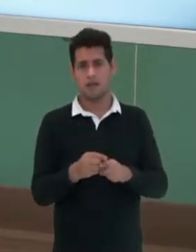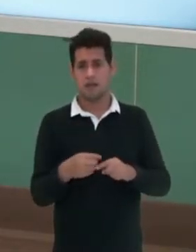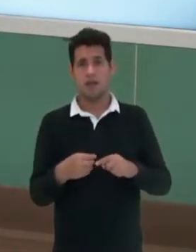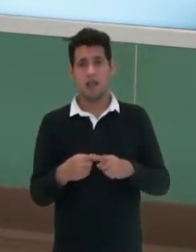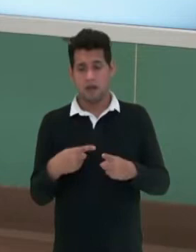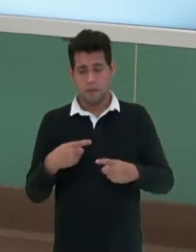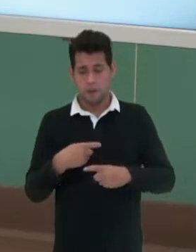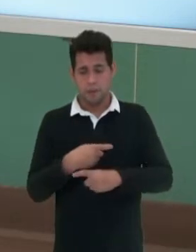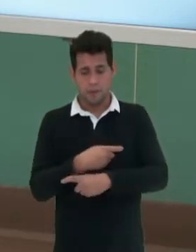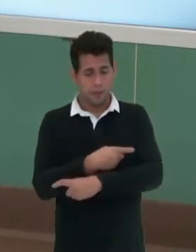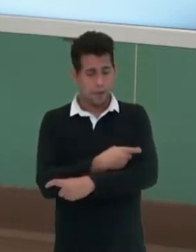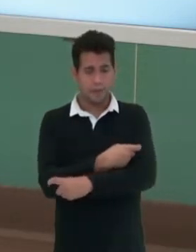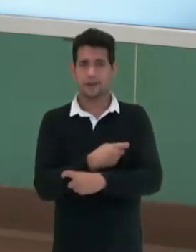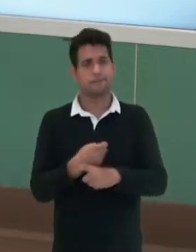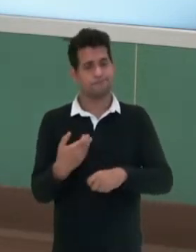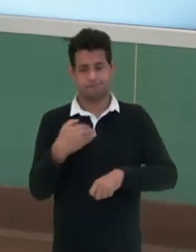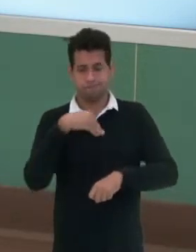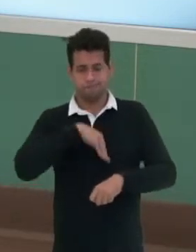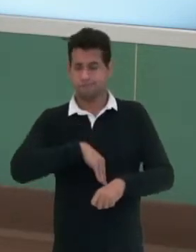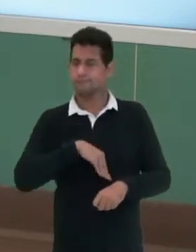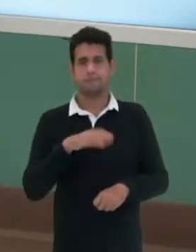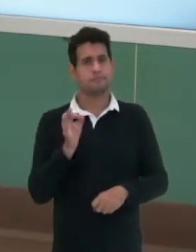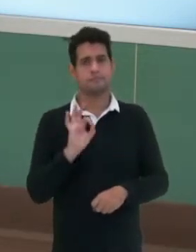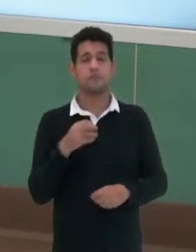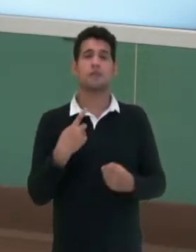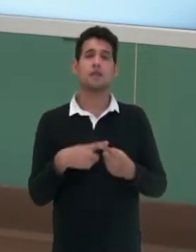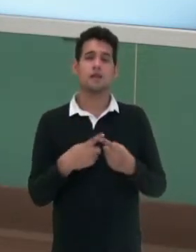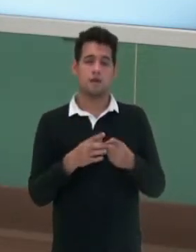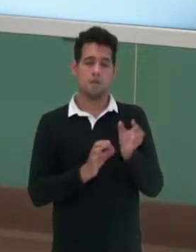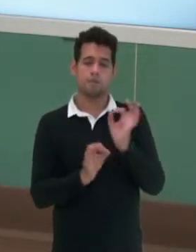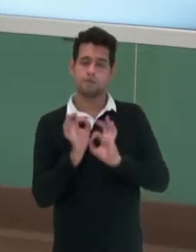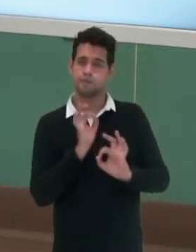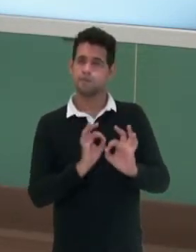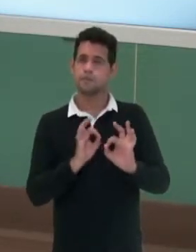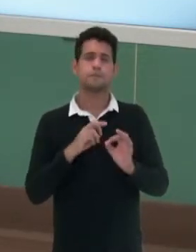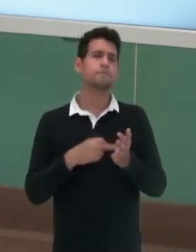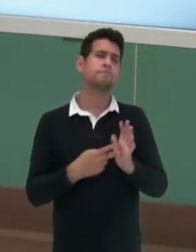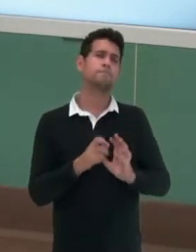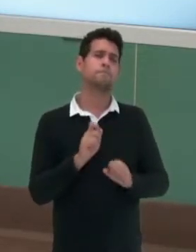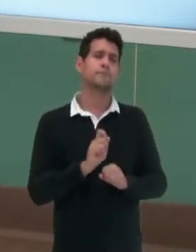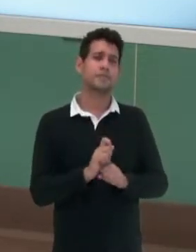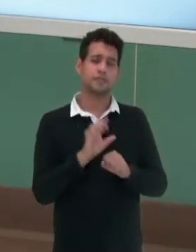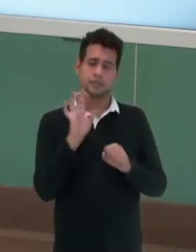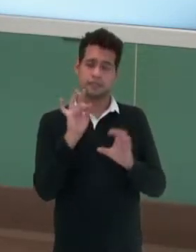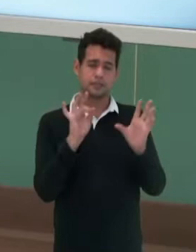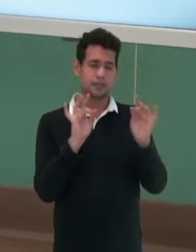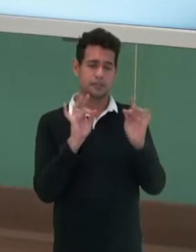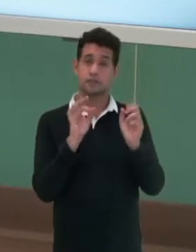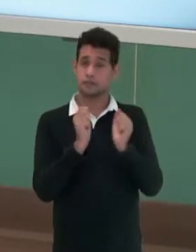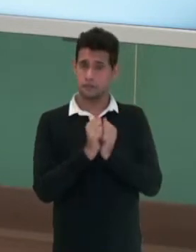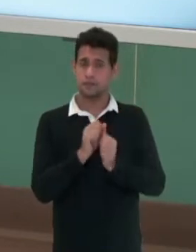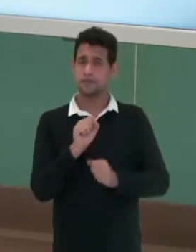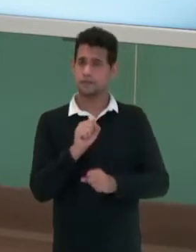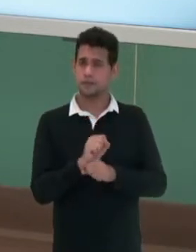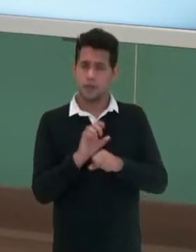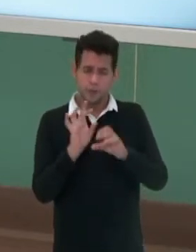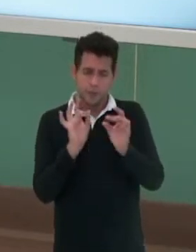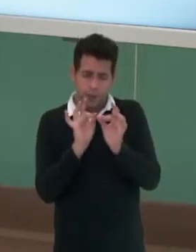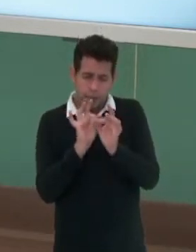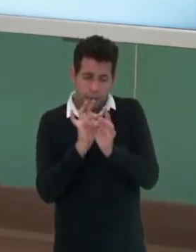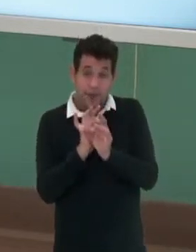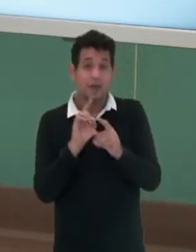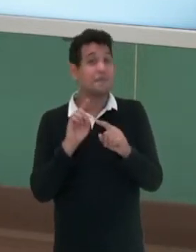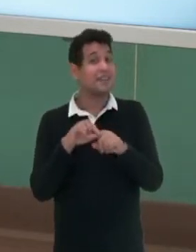não conseguem entrar no meu corpo porque as células da pele são extremamente grudadinhas uma na outra. Agora, se